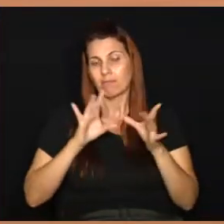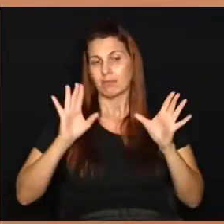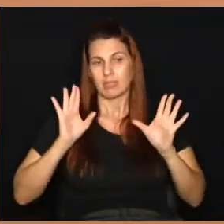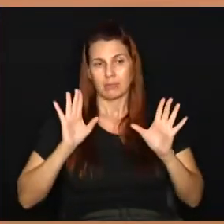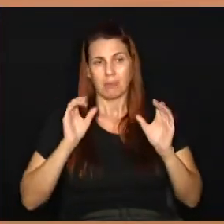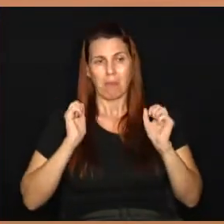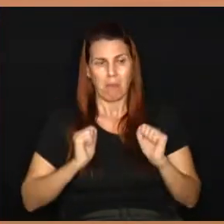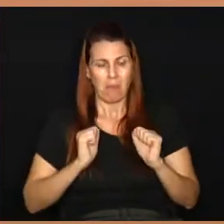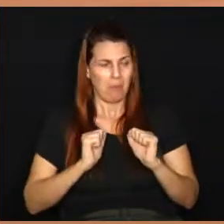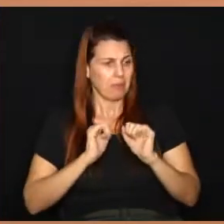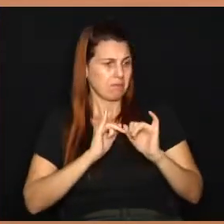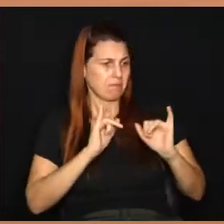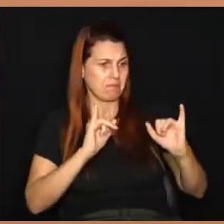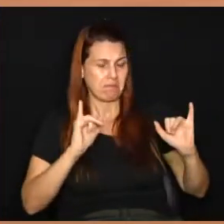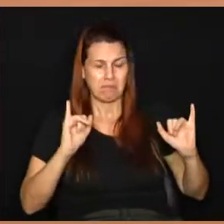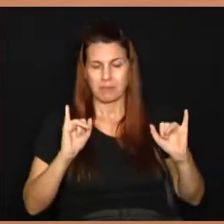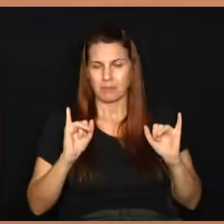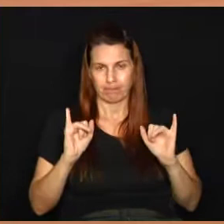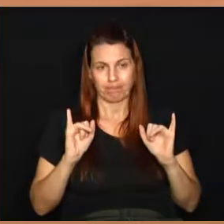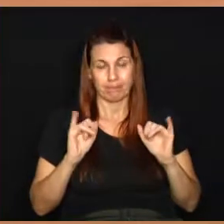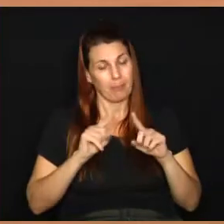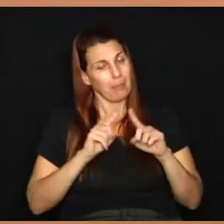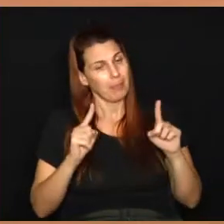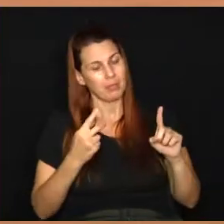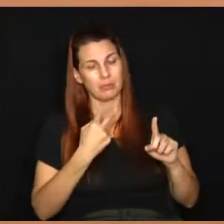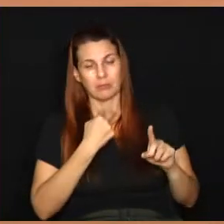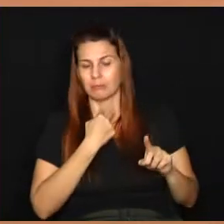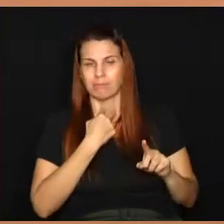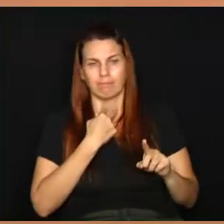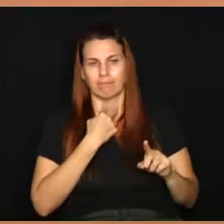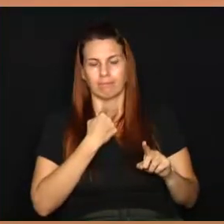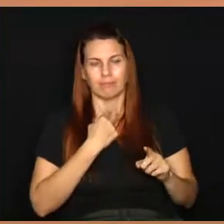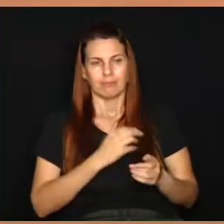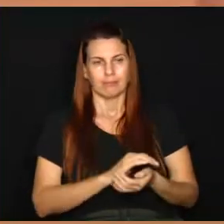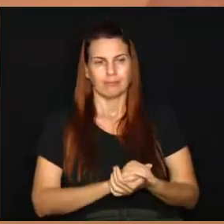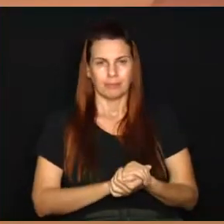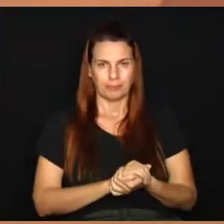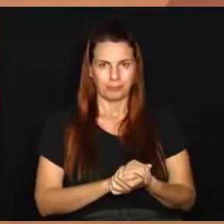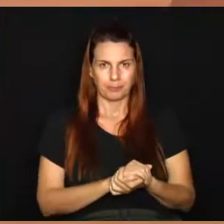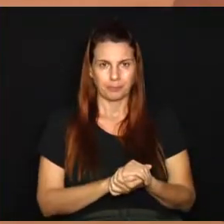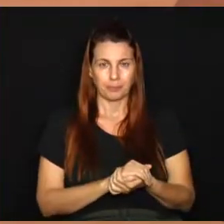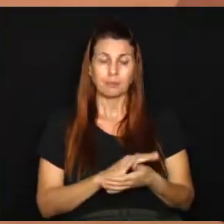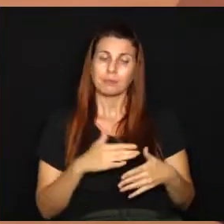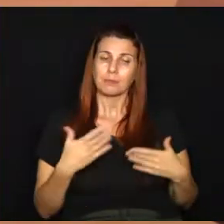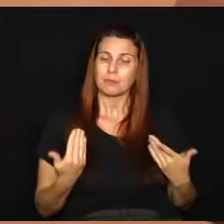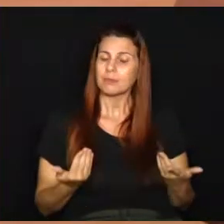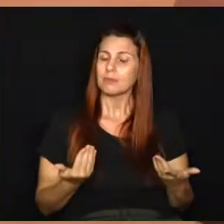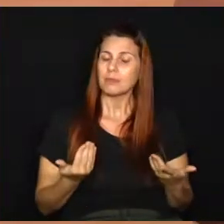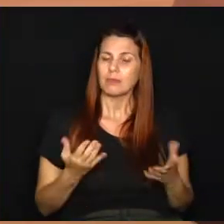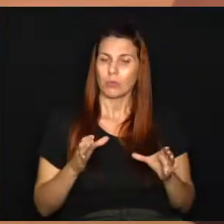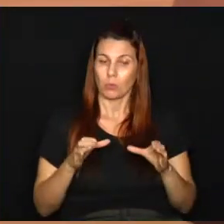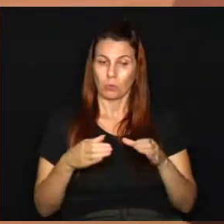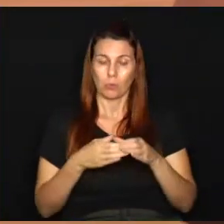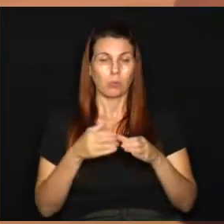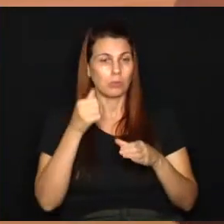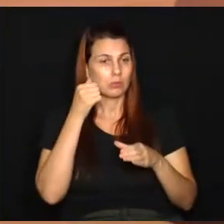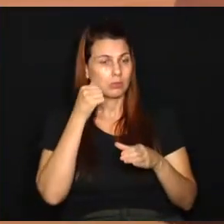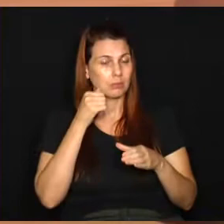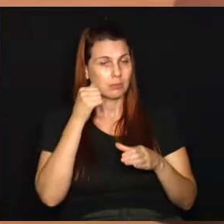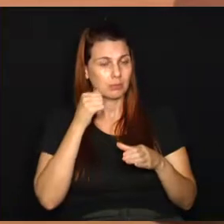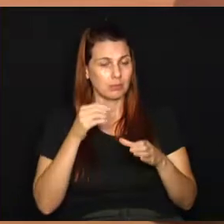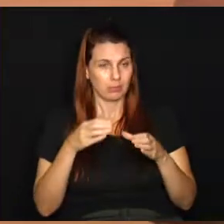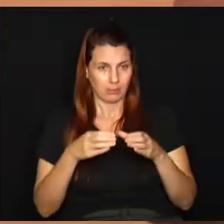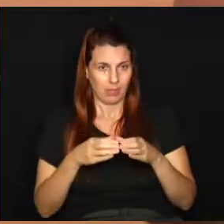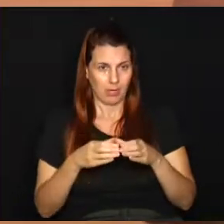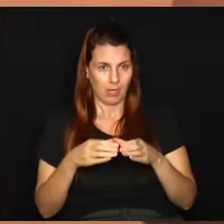expressão, né? E a gente sabe que isso não pode acontecer. Bem, o coletivo tem por